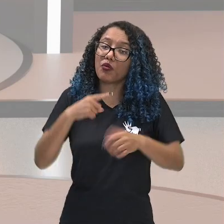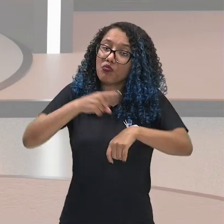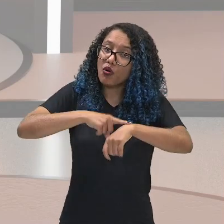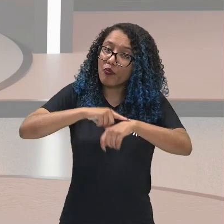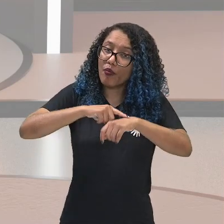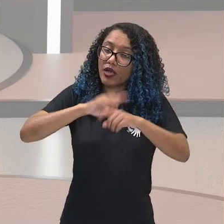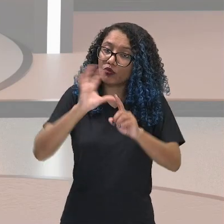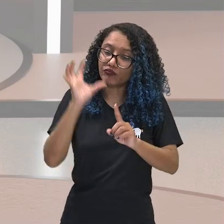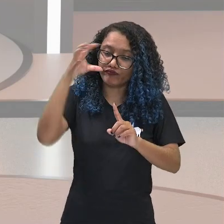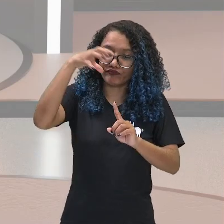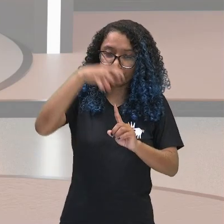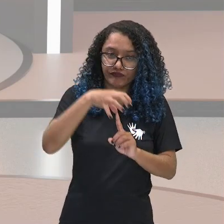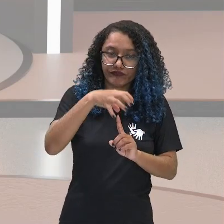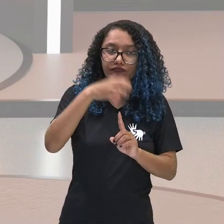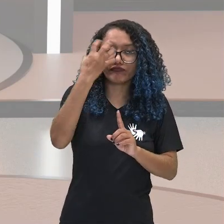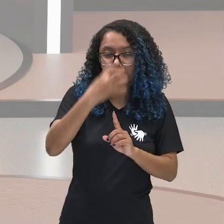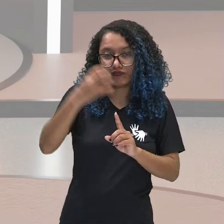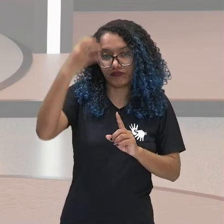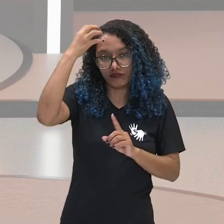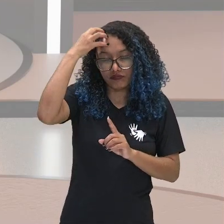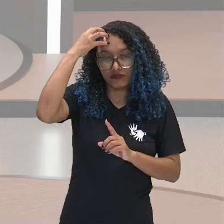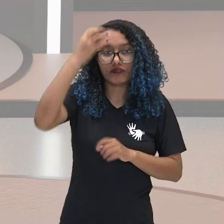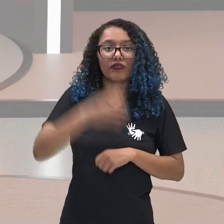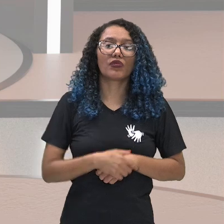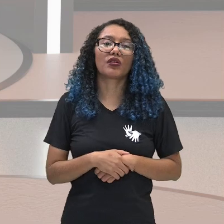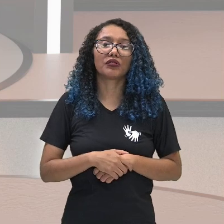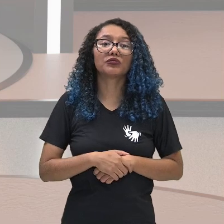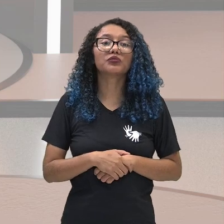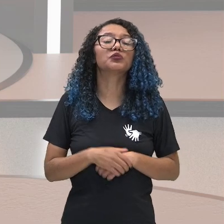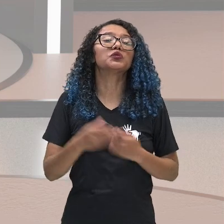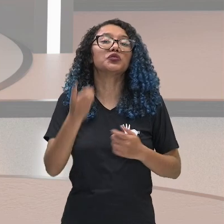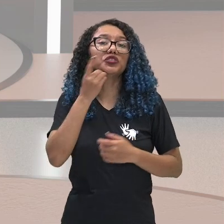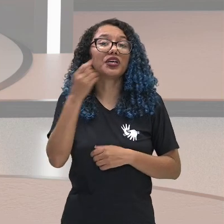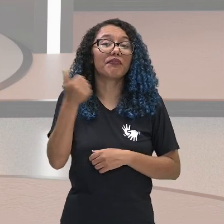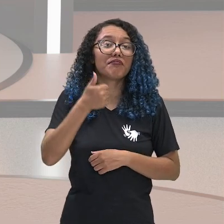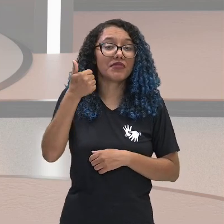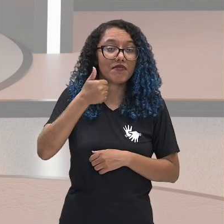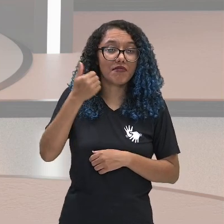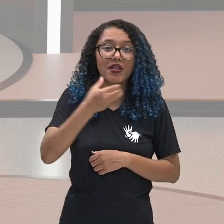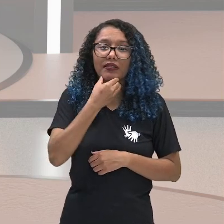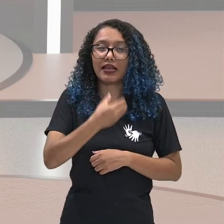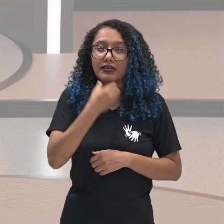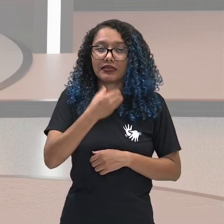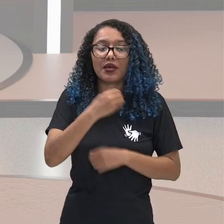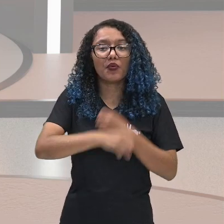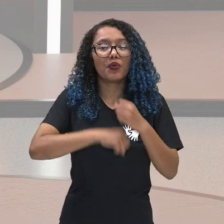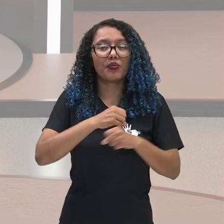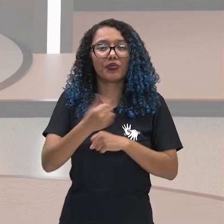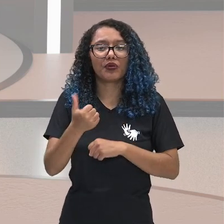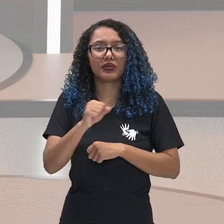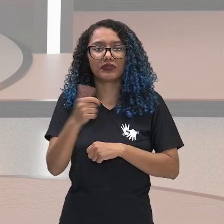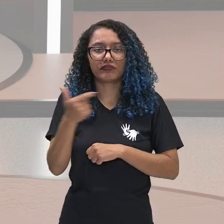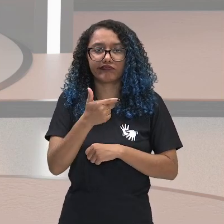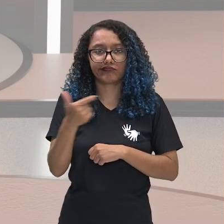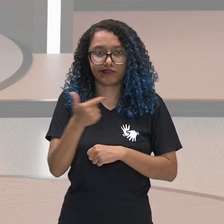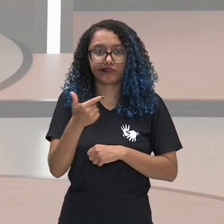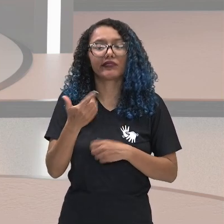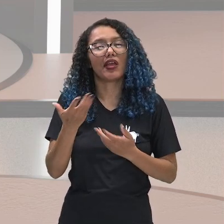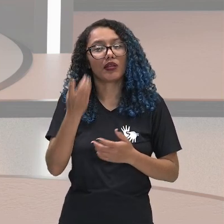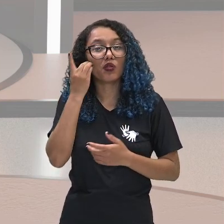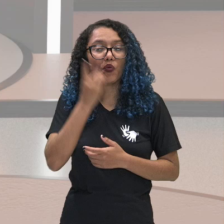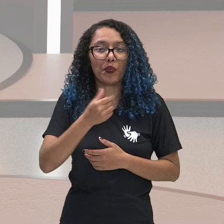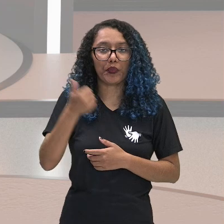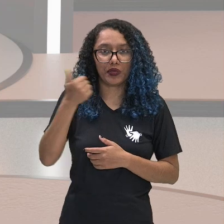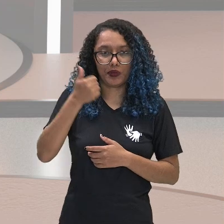dia 1º de dezembro de 1822, o Dom Pedro ele foi coroado, então, imperador do